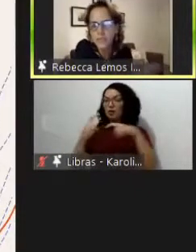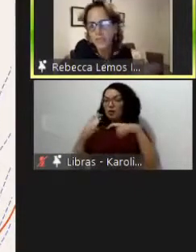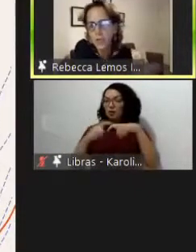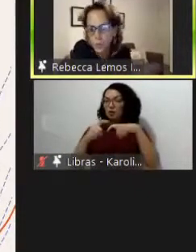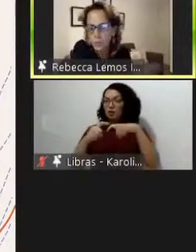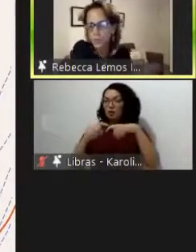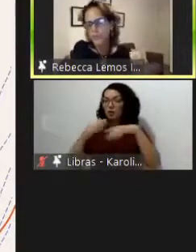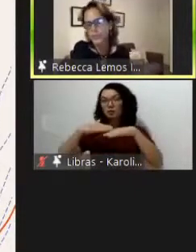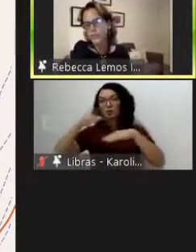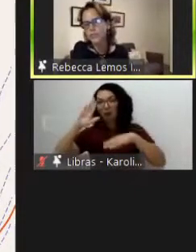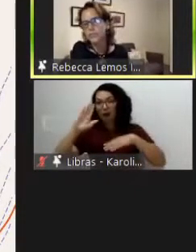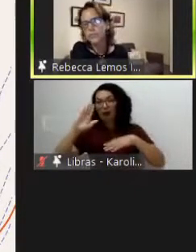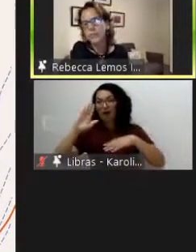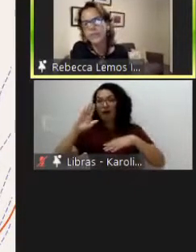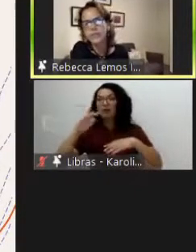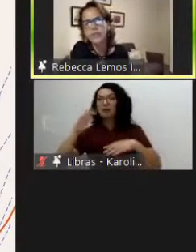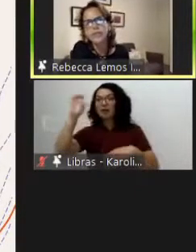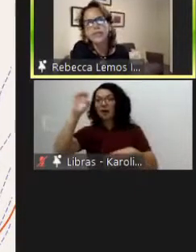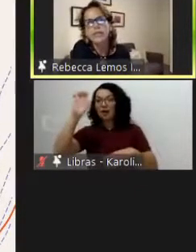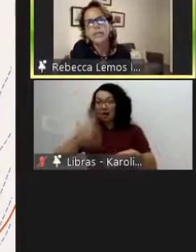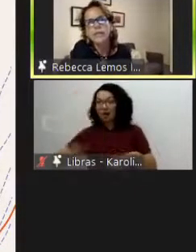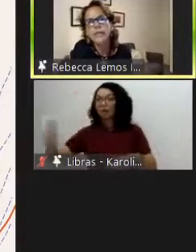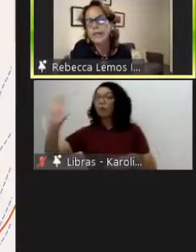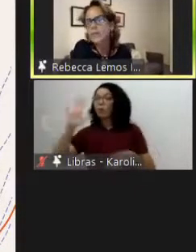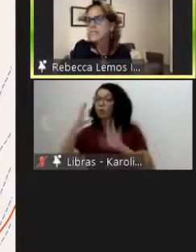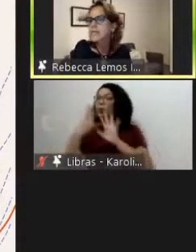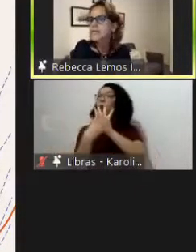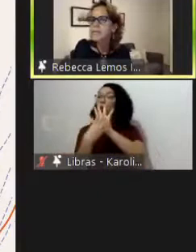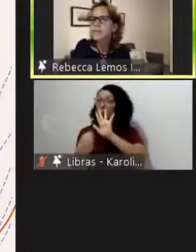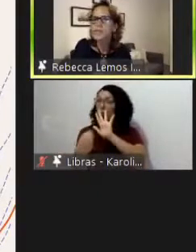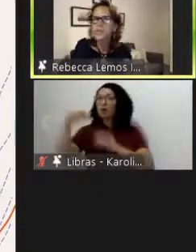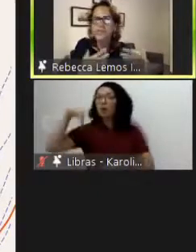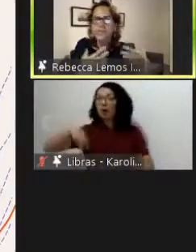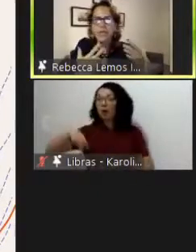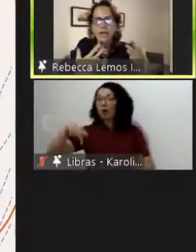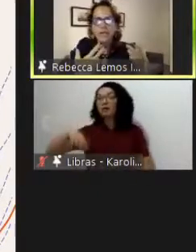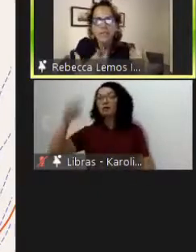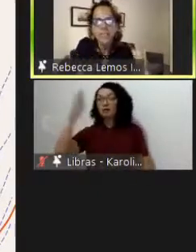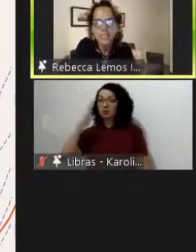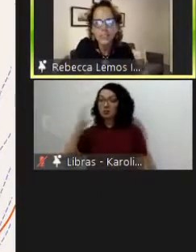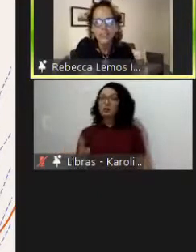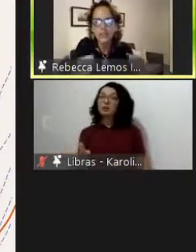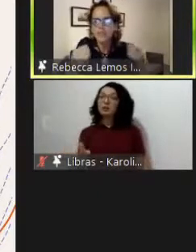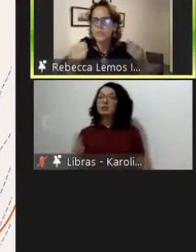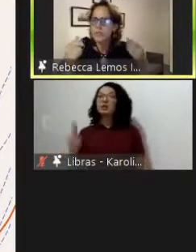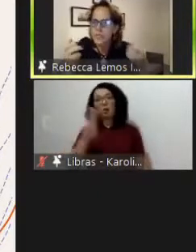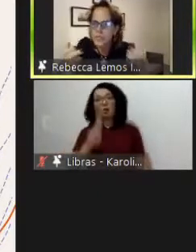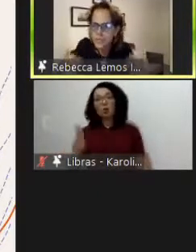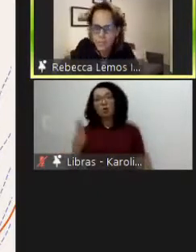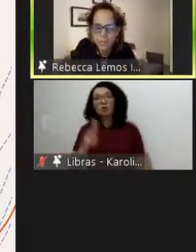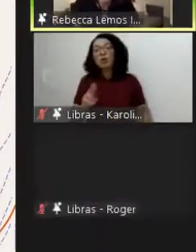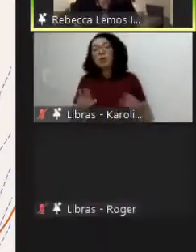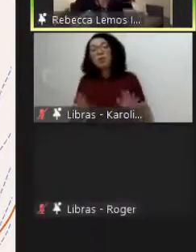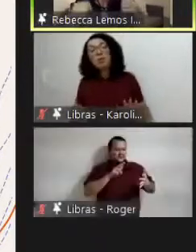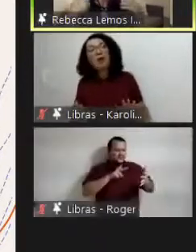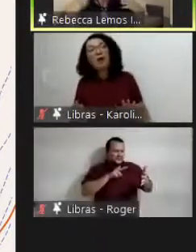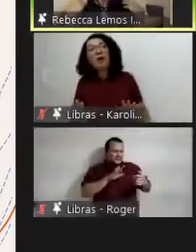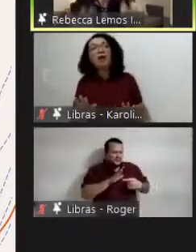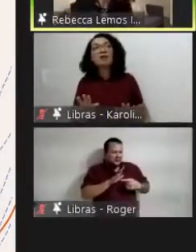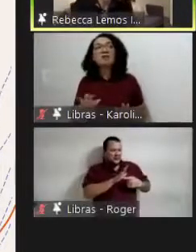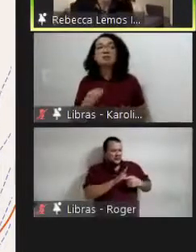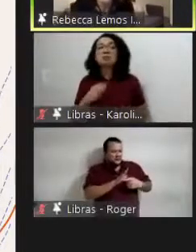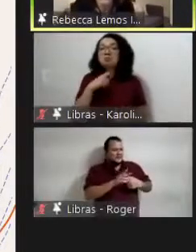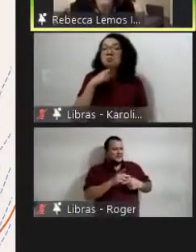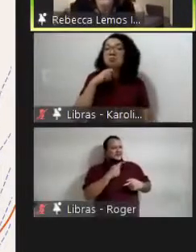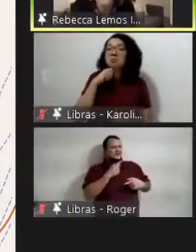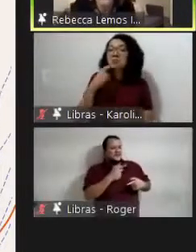utilizando como políticas públicas e que não necessariamente isso está visível isso está dito isso está